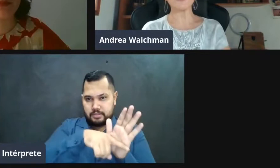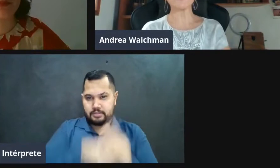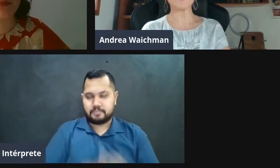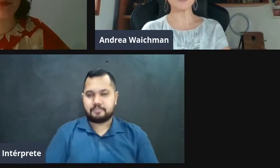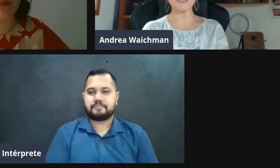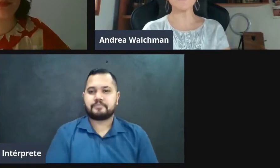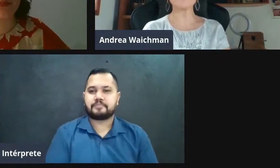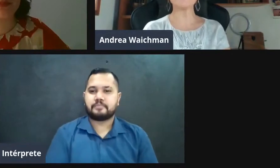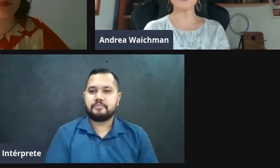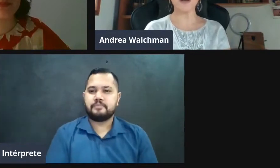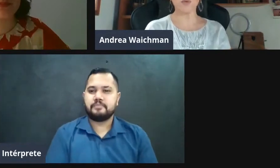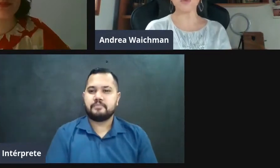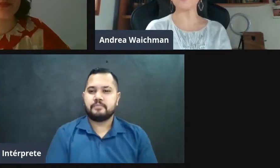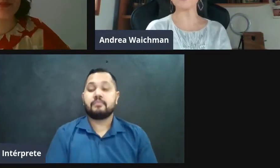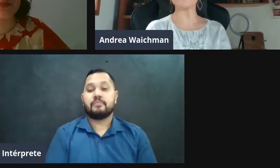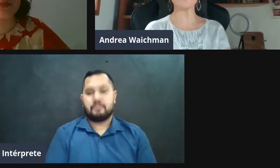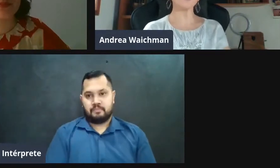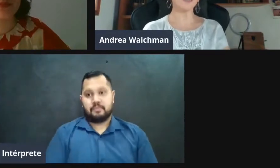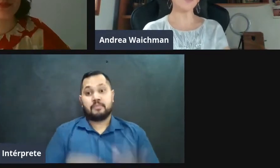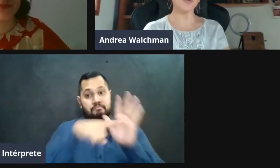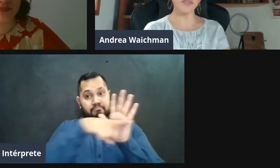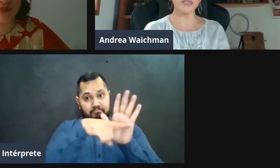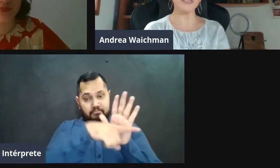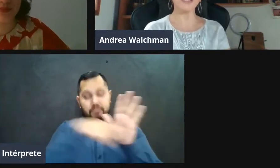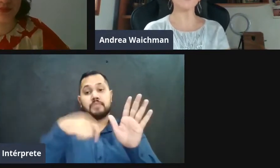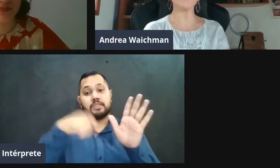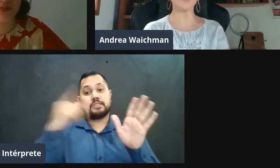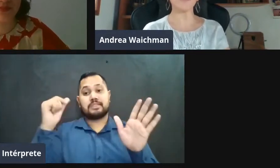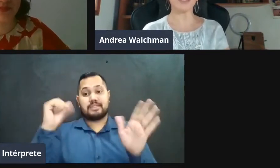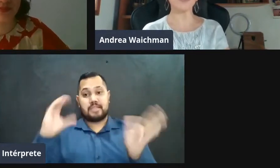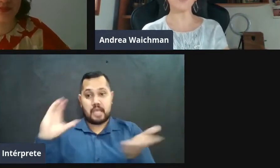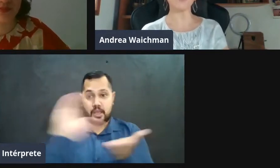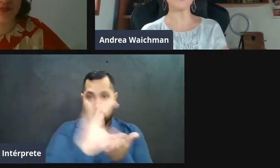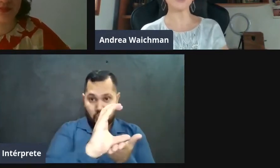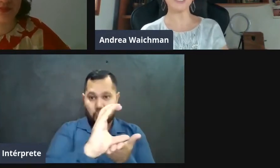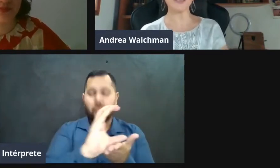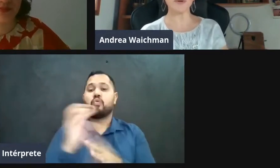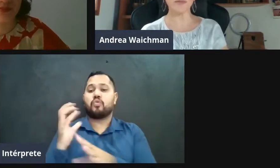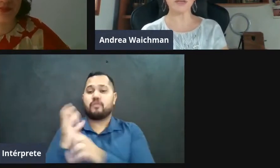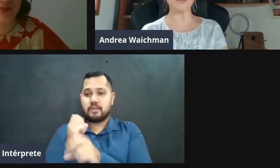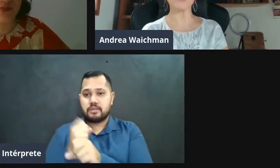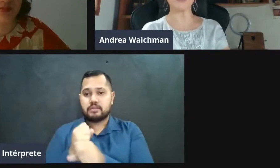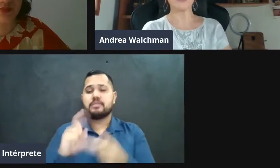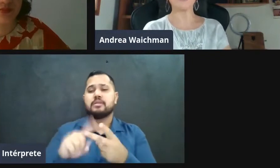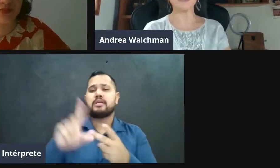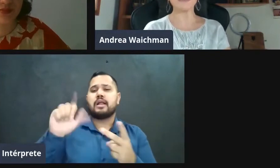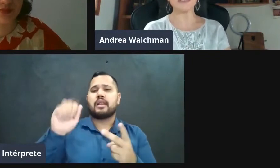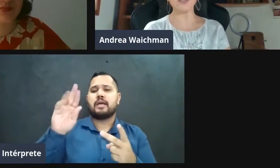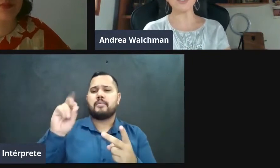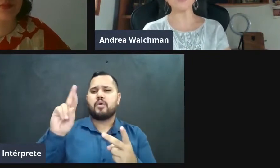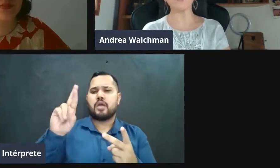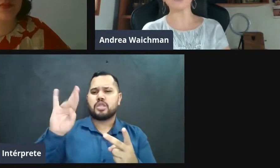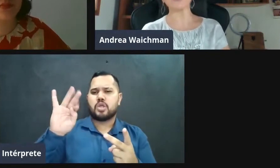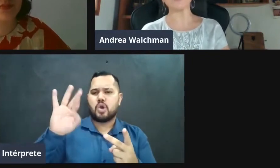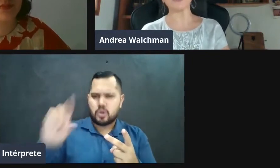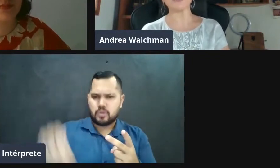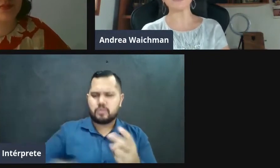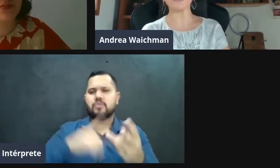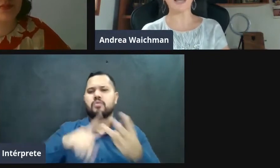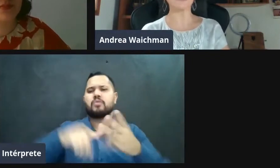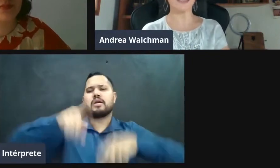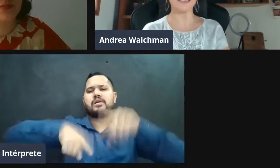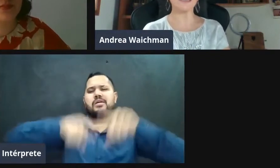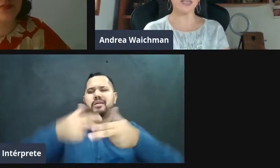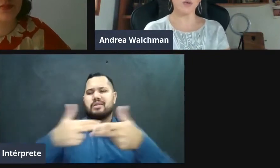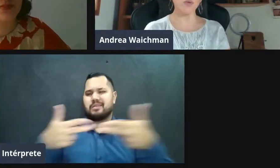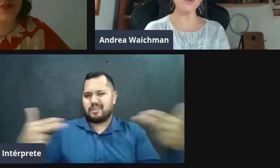gente precisa, a pesquisa precisa de recursos financeiros, de bons laboratórios, de equipamentos. E, nesse sentido, a gente